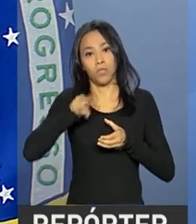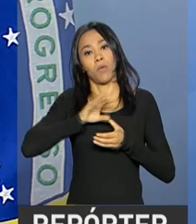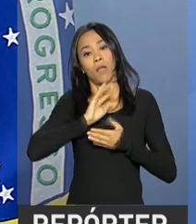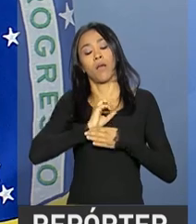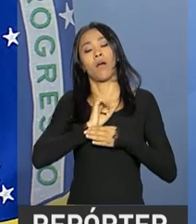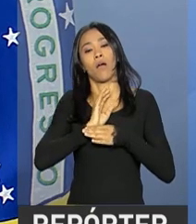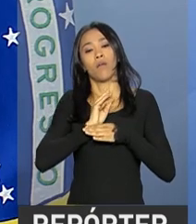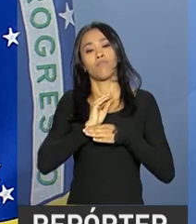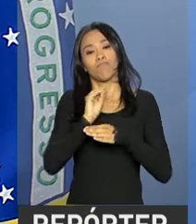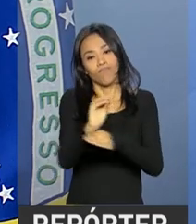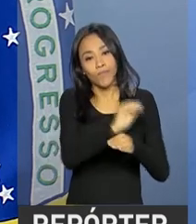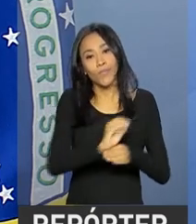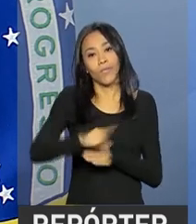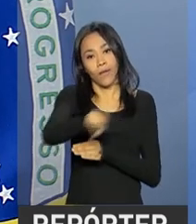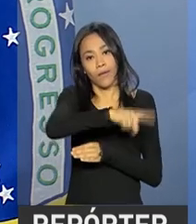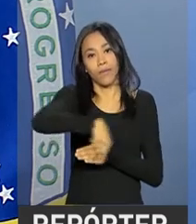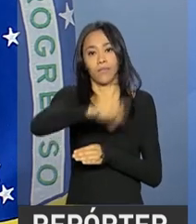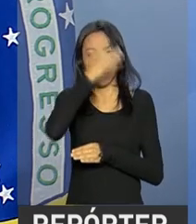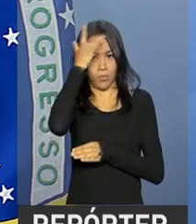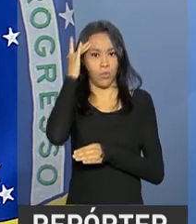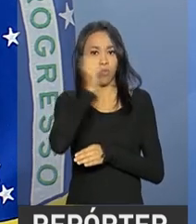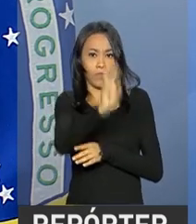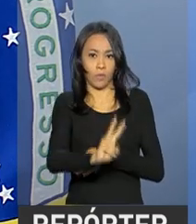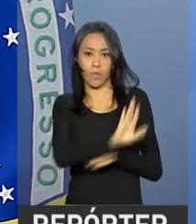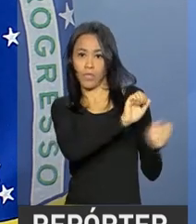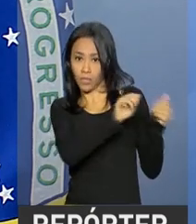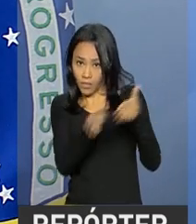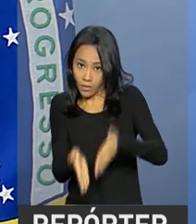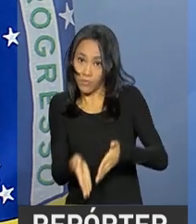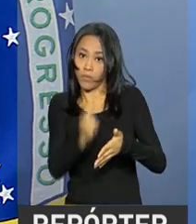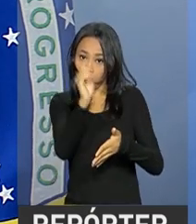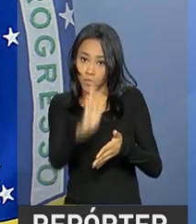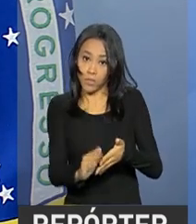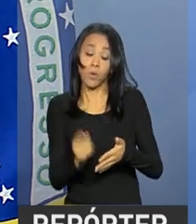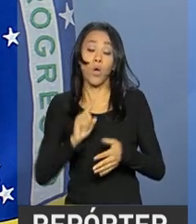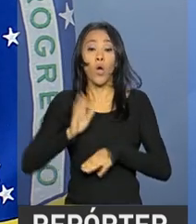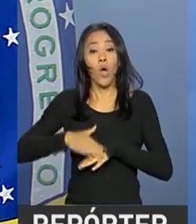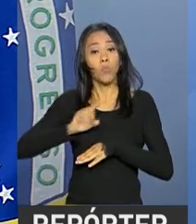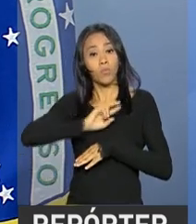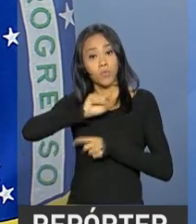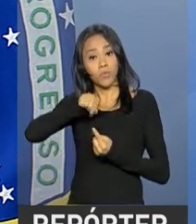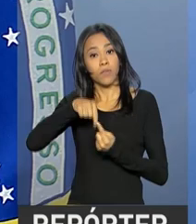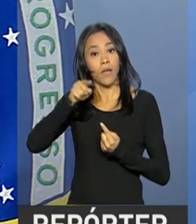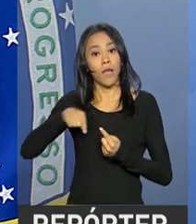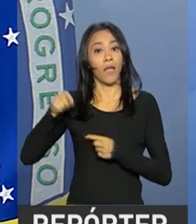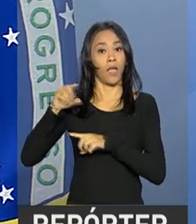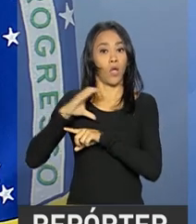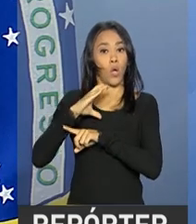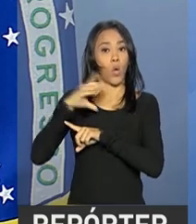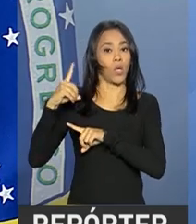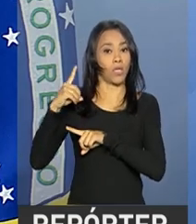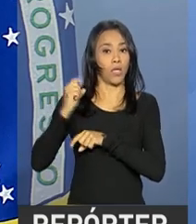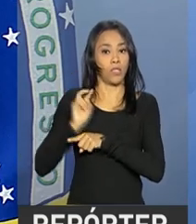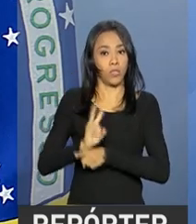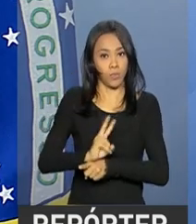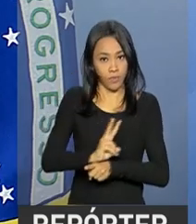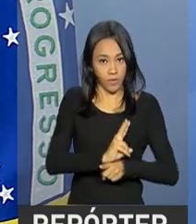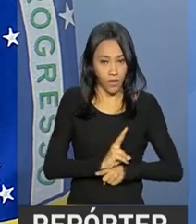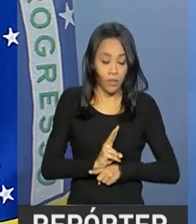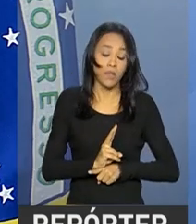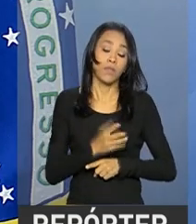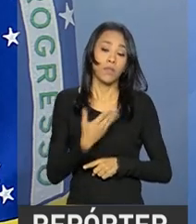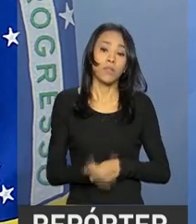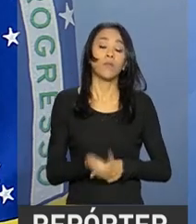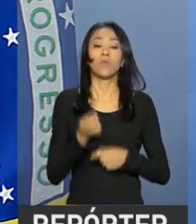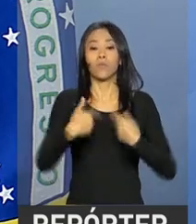dessas pessoas. Sua responsabilidade será coordenar e supervisionar o planejamento e